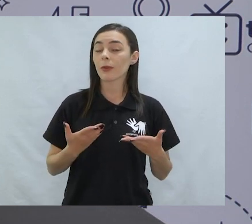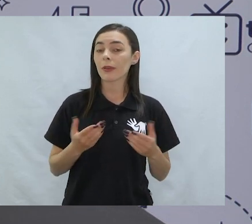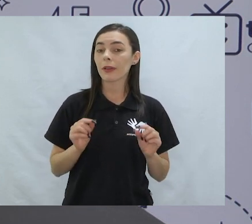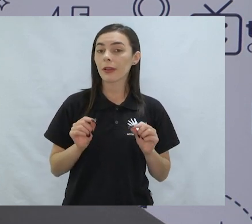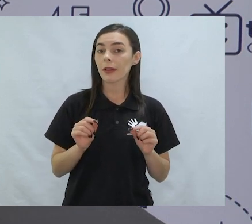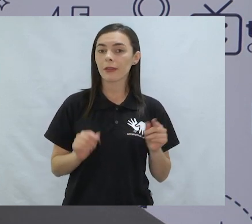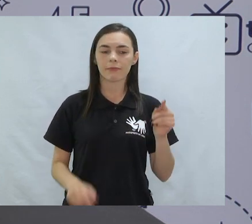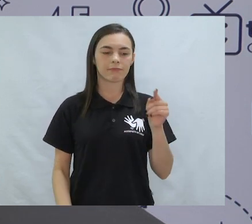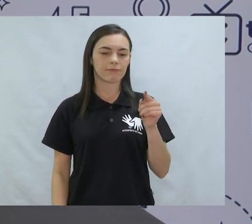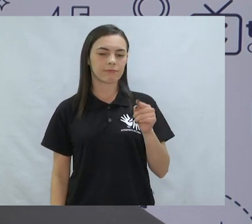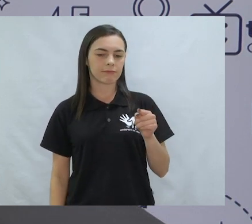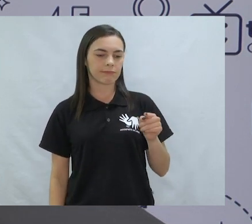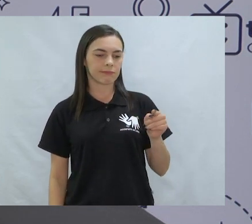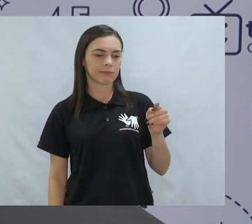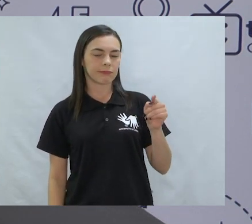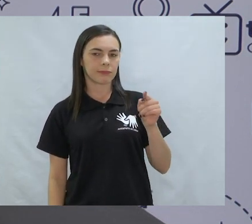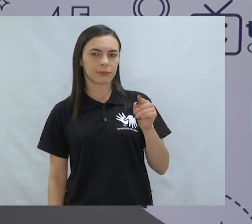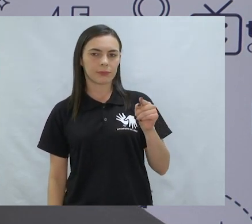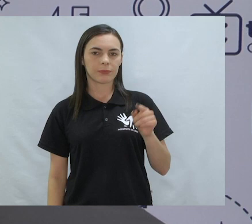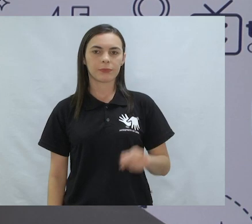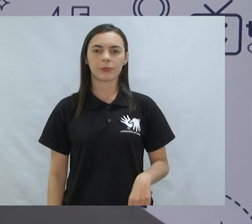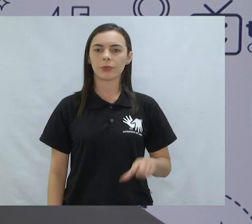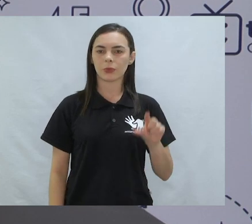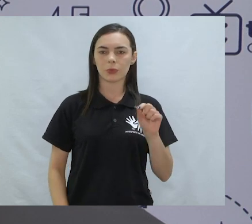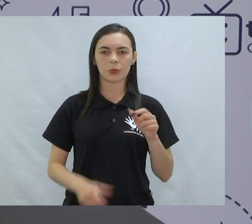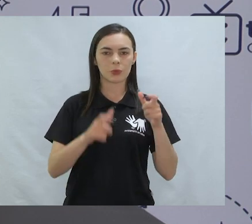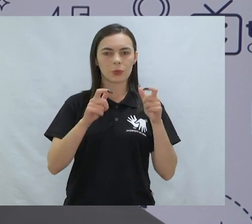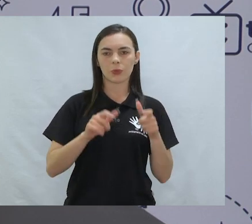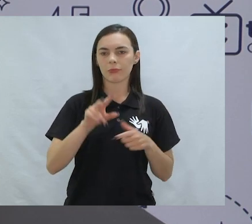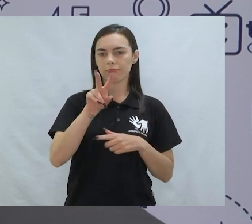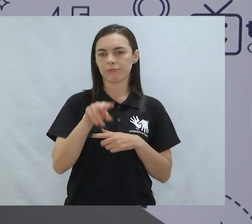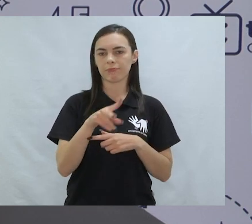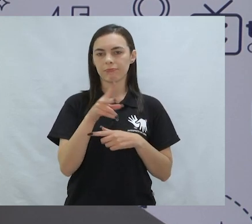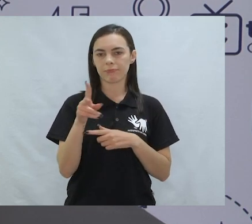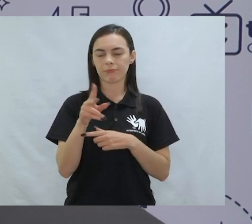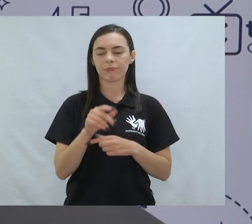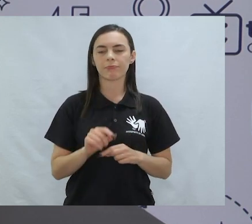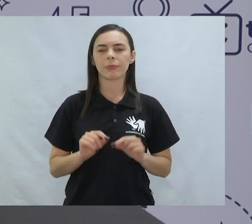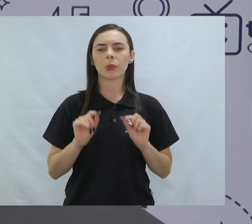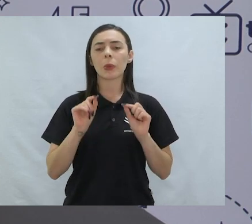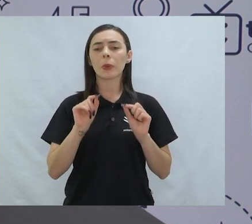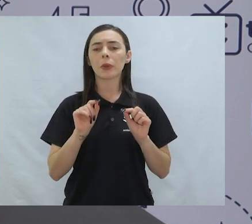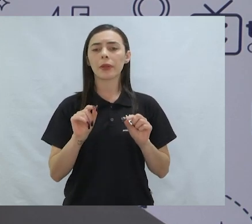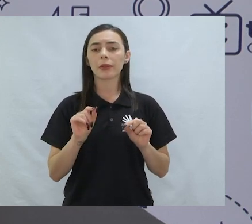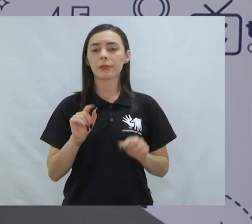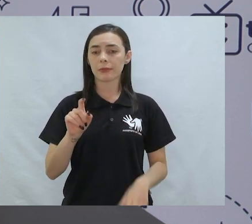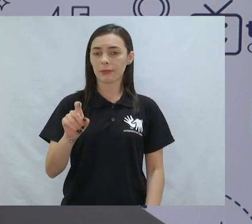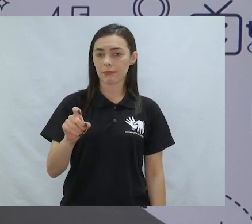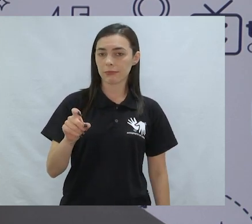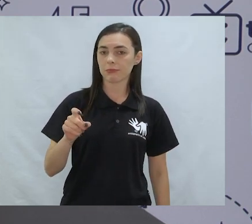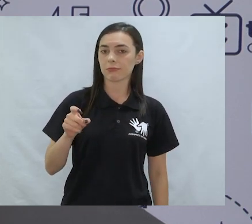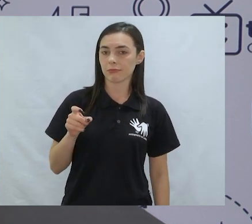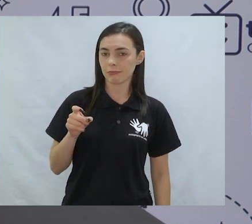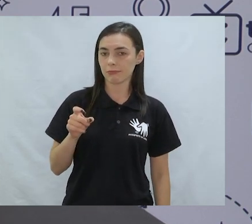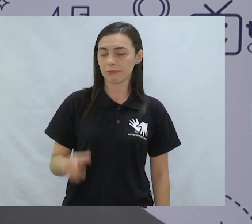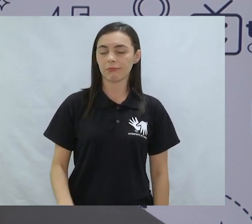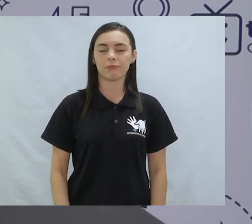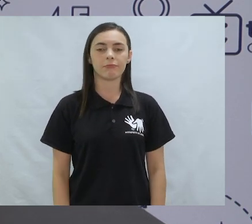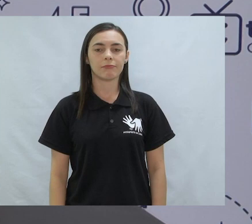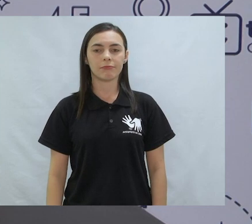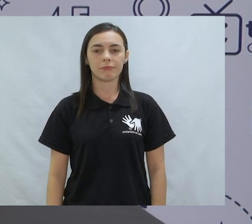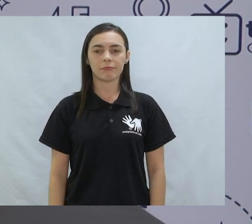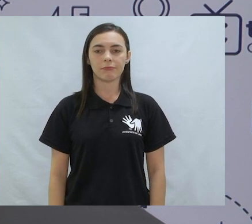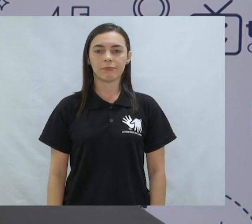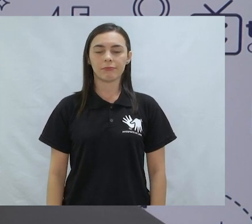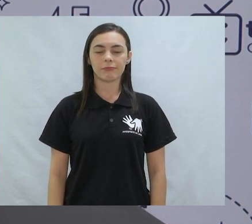Agora, quem que vem? A bolinha escolheu de novo um outro local. Quem que vem agora? O